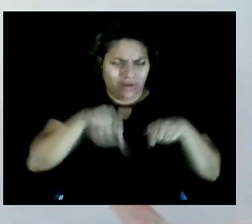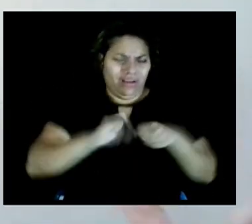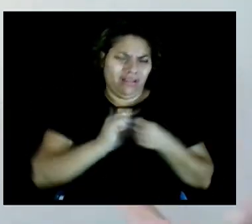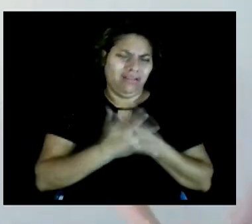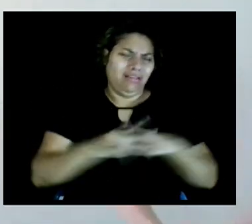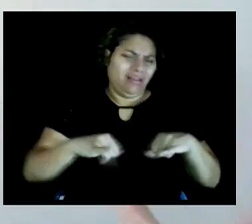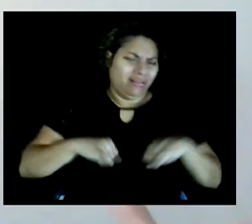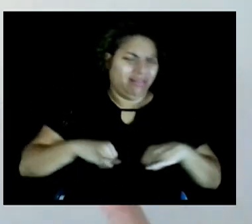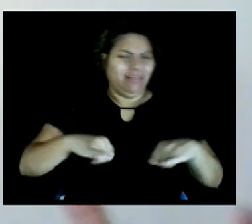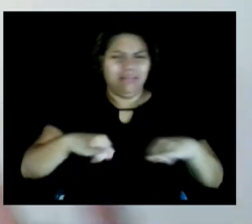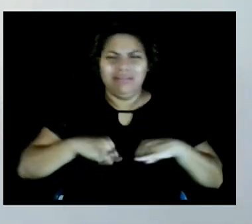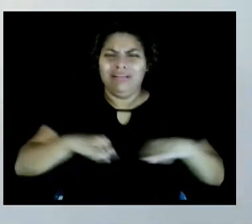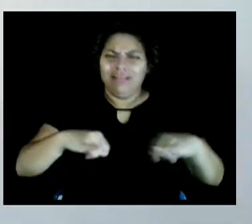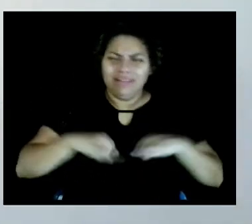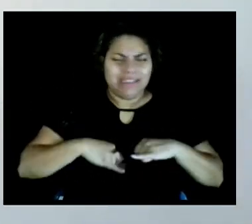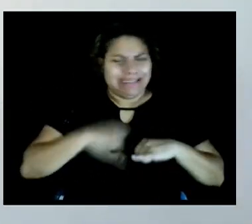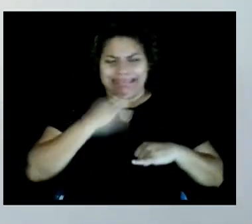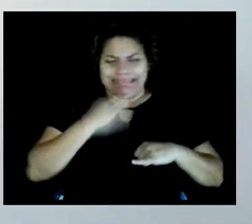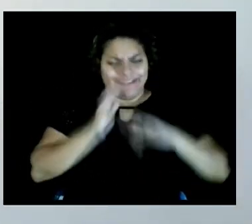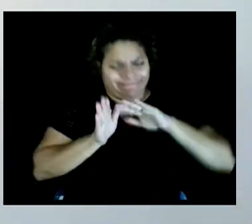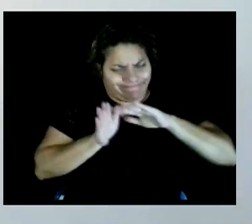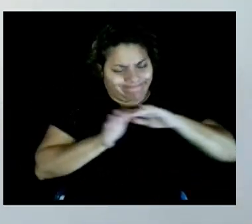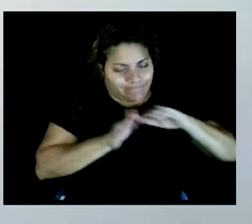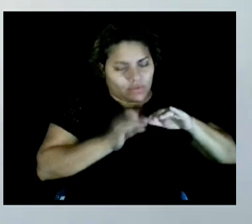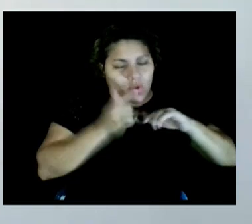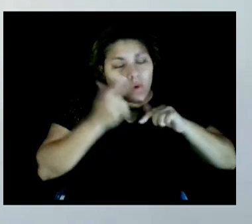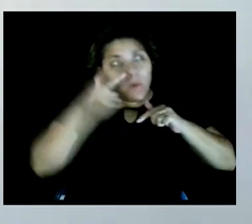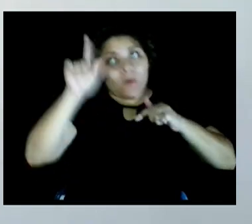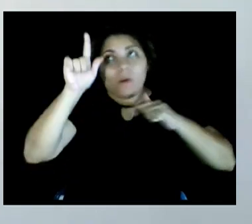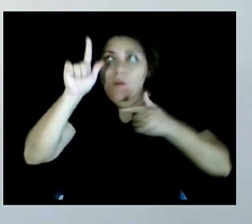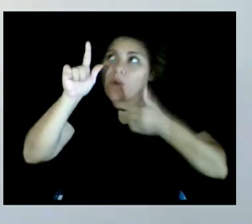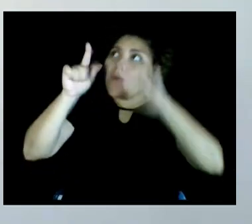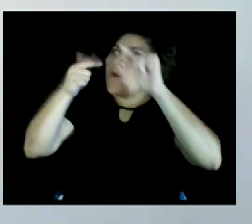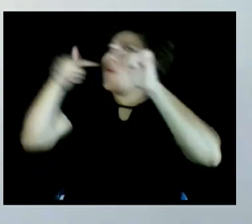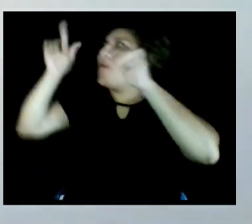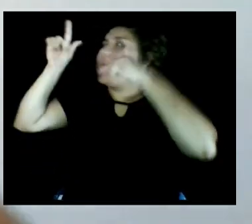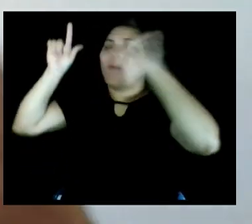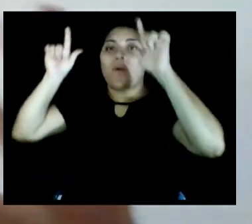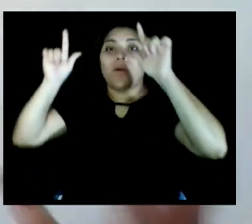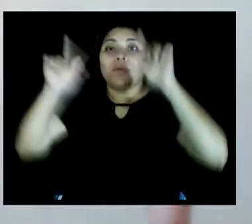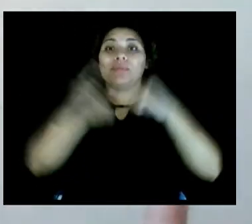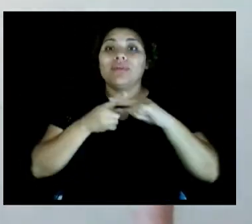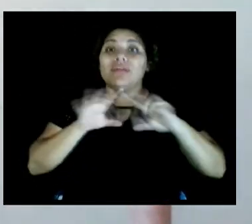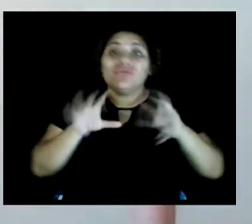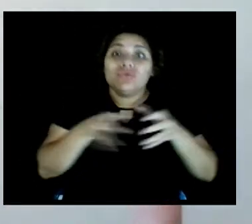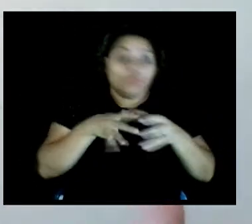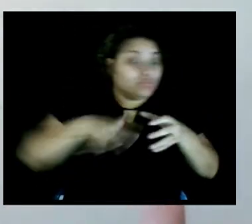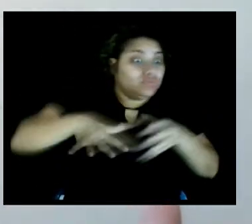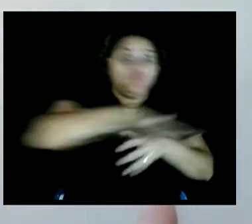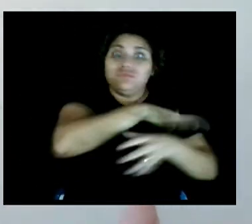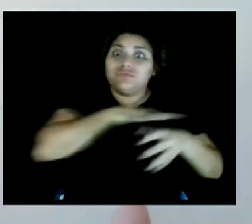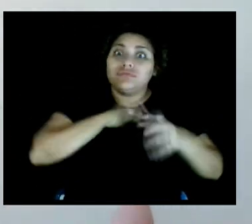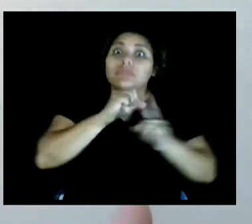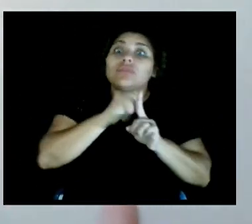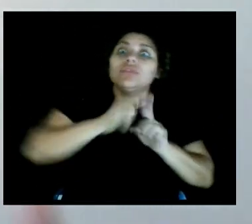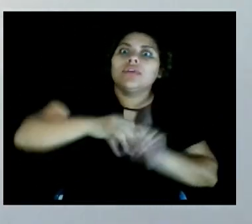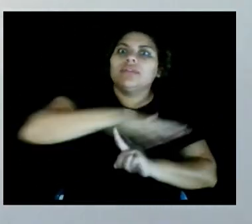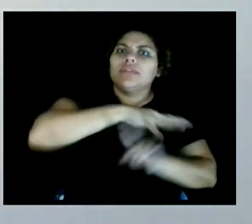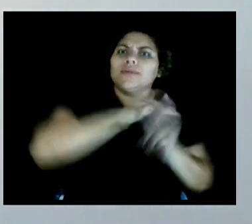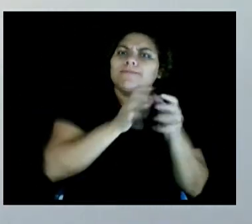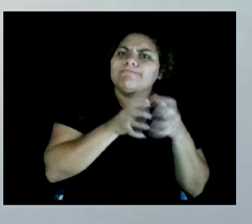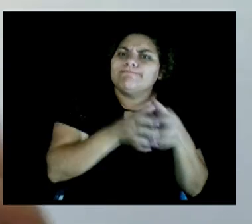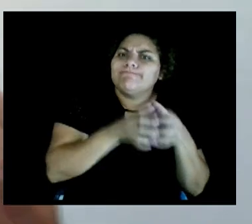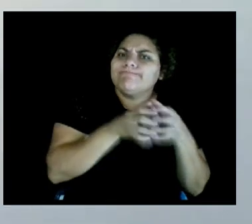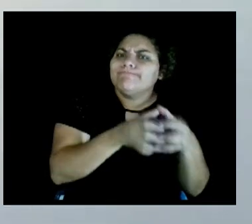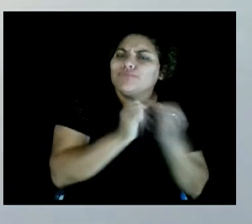de um convívio social e foi para um momento de isolamento. sem uma previsão de quando isso iria